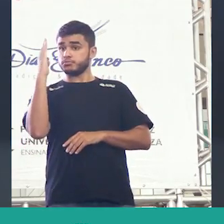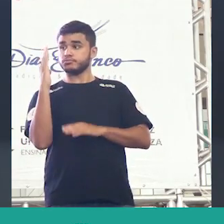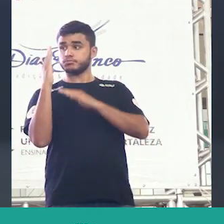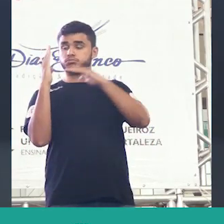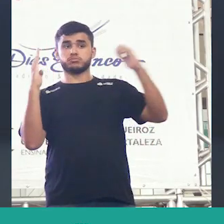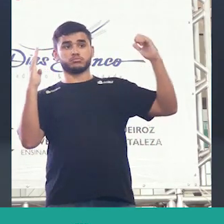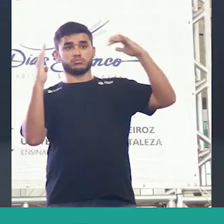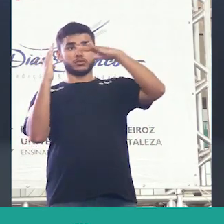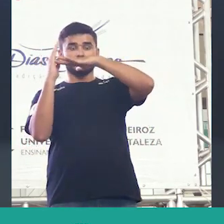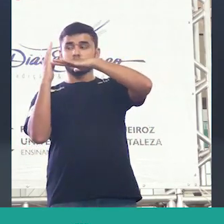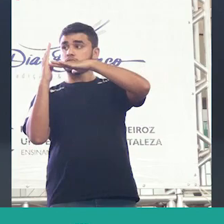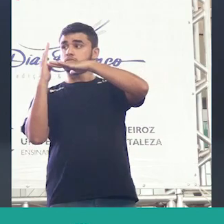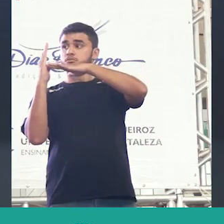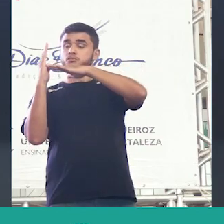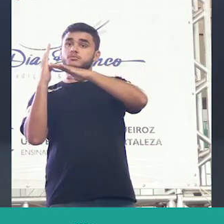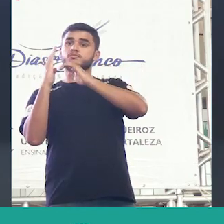paralelo,